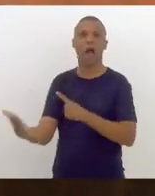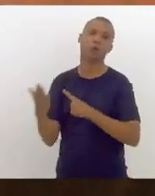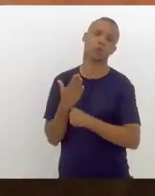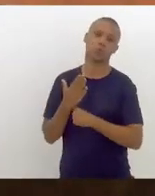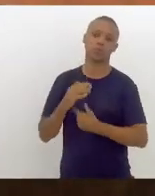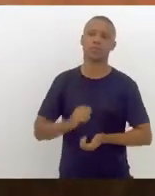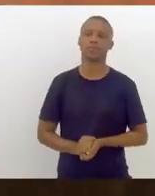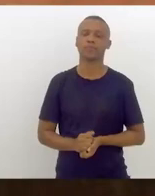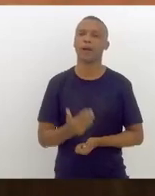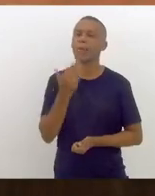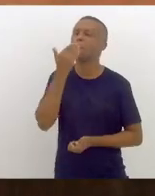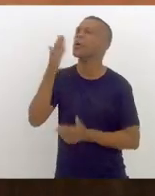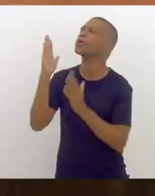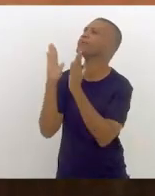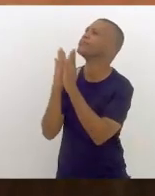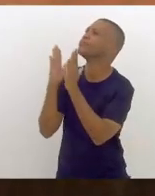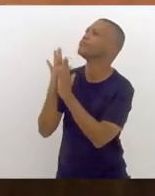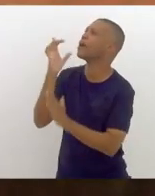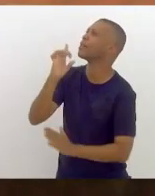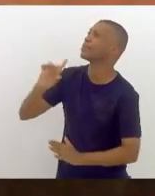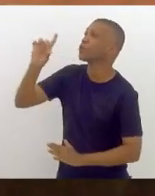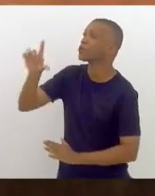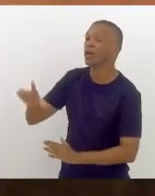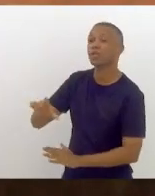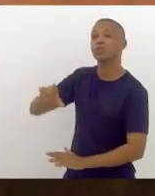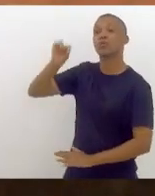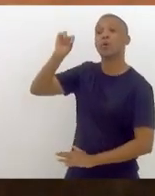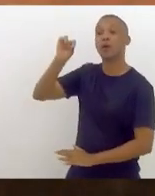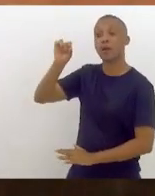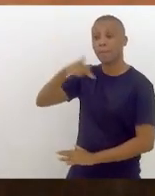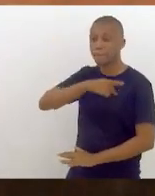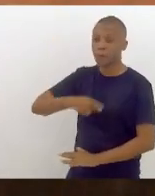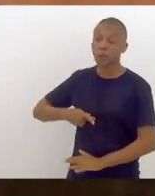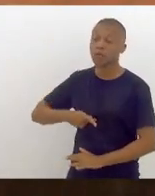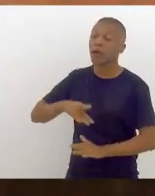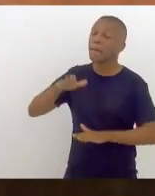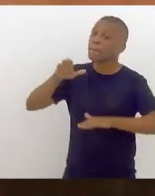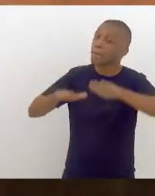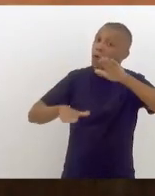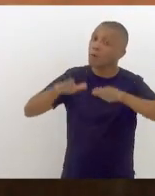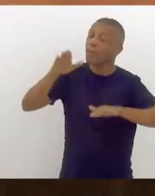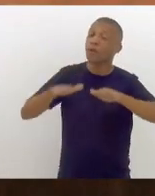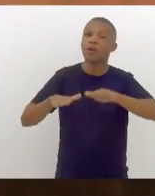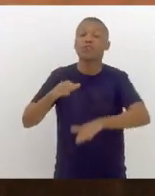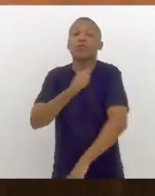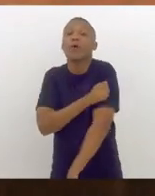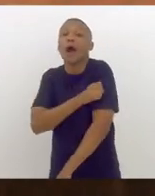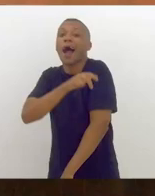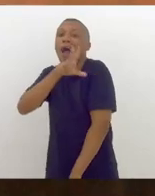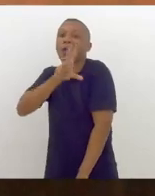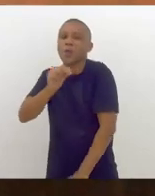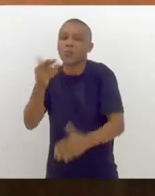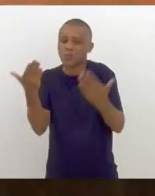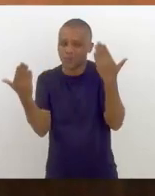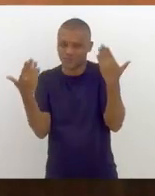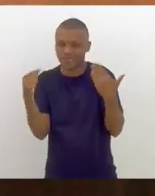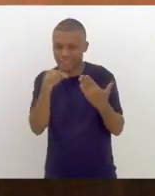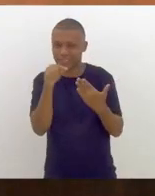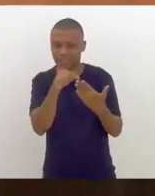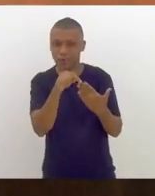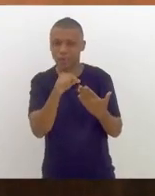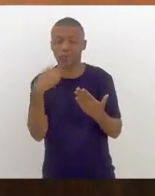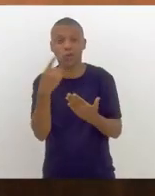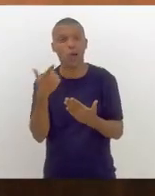rogo a Deus que a escolha seja pelo menos de um aluno seu para que possamos